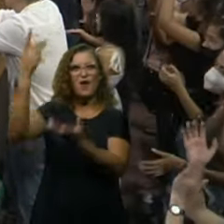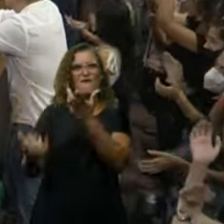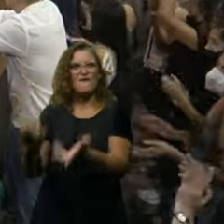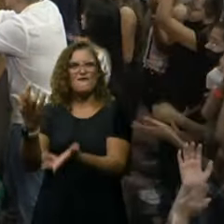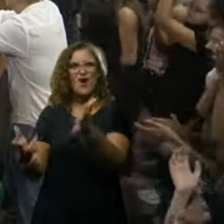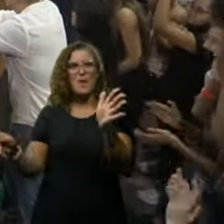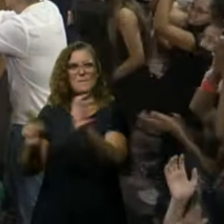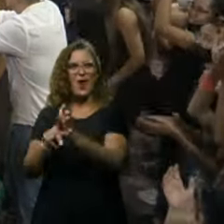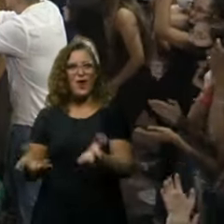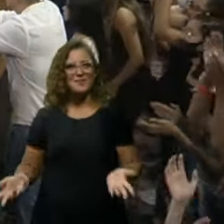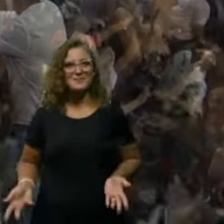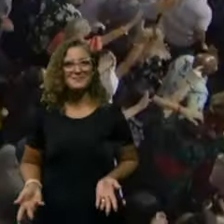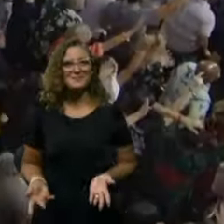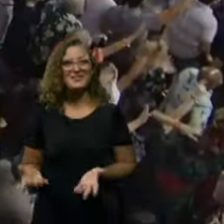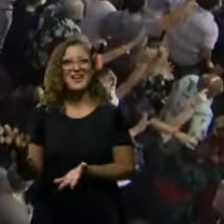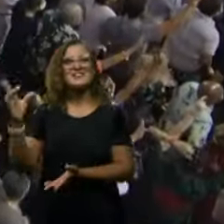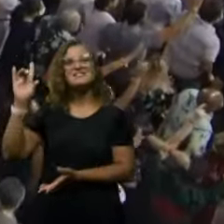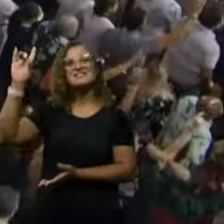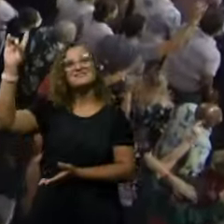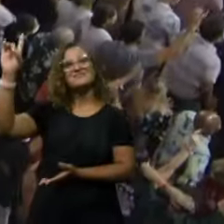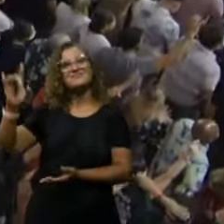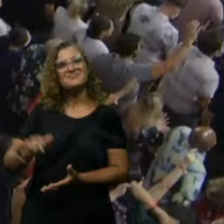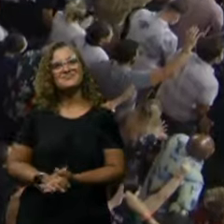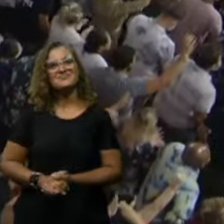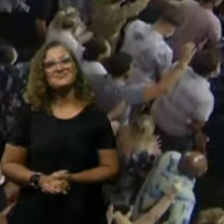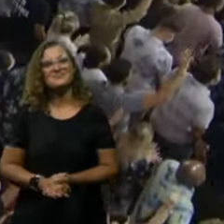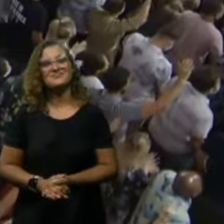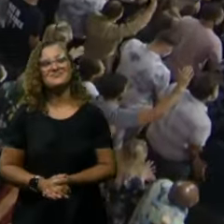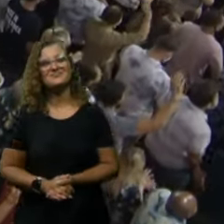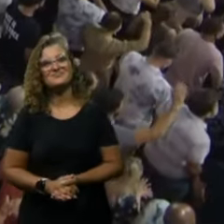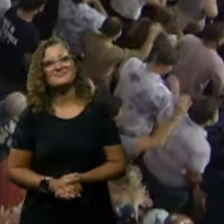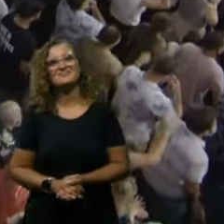gente nasceu no fogo de Deus